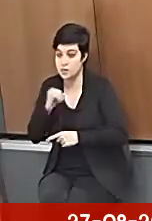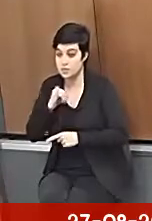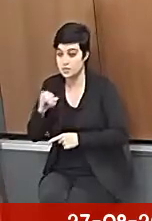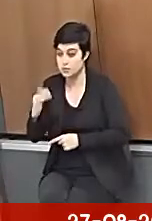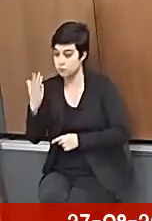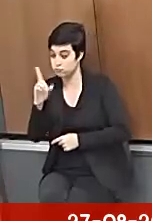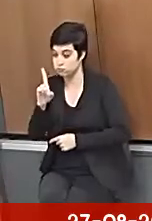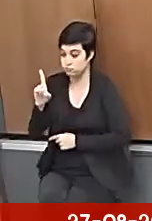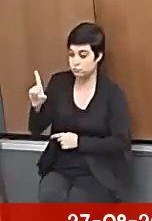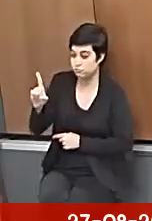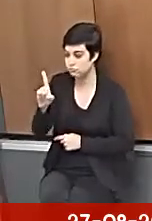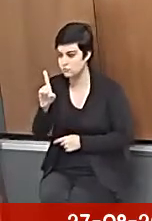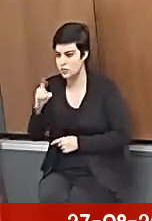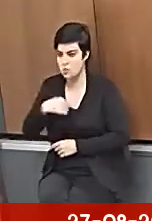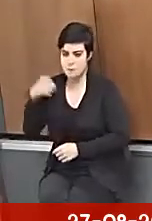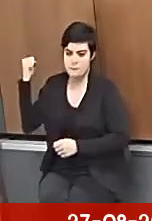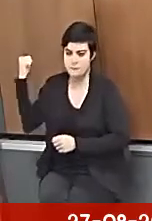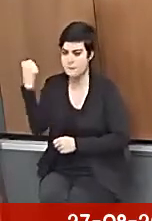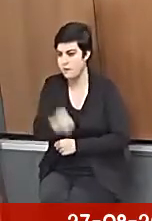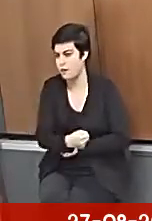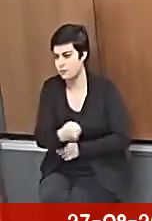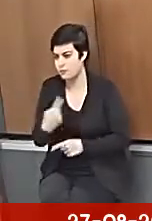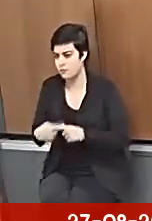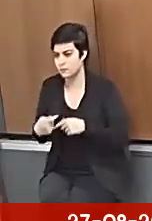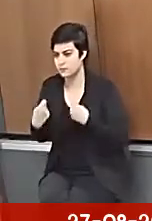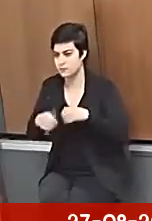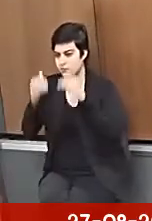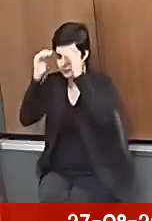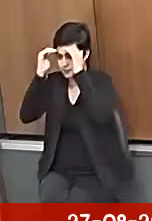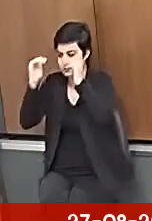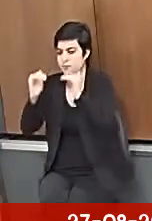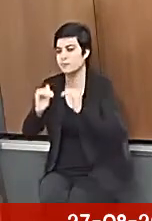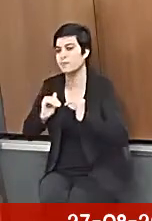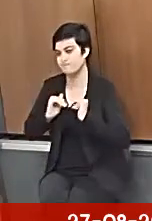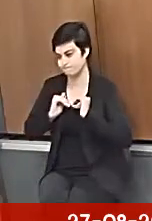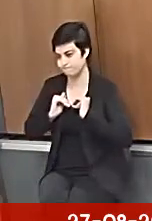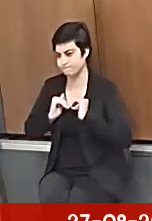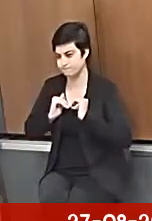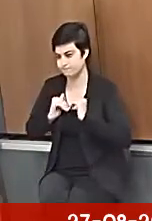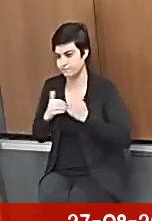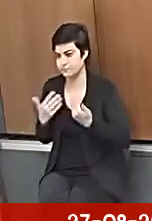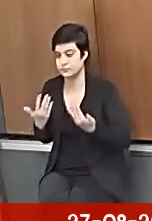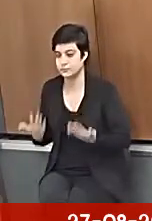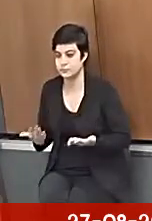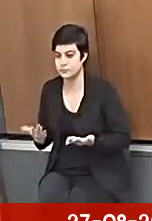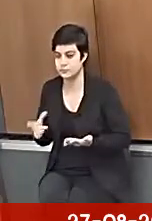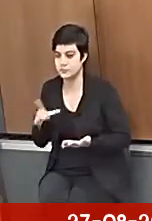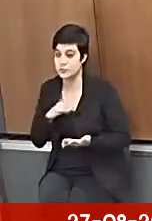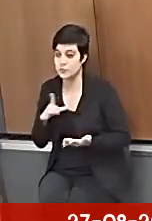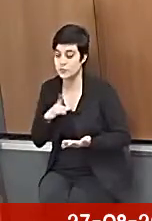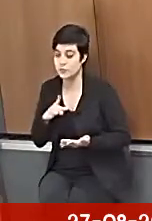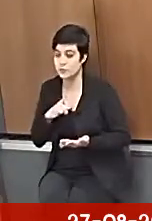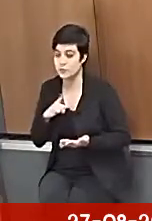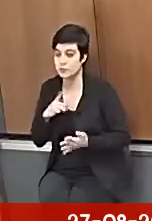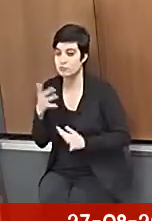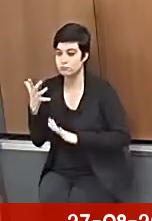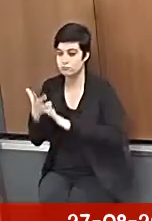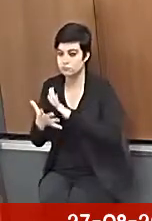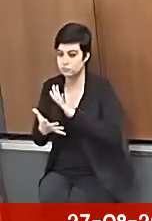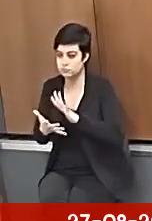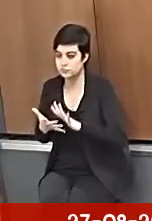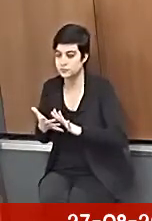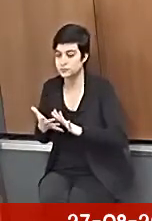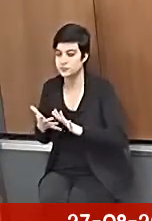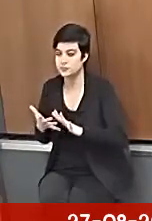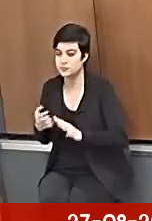pedrada um soco teria me respeita néné então é o seguinte eu tenho voz eu falo e obriga e